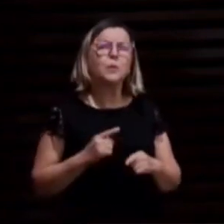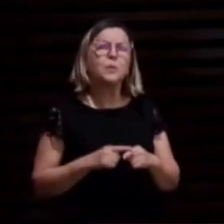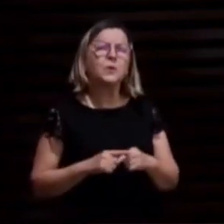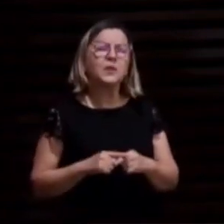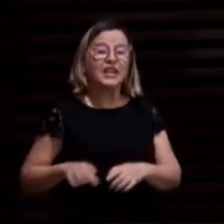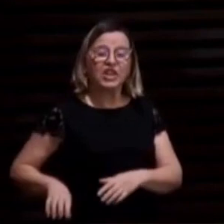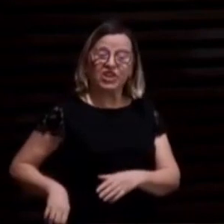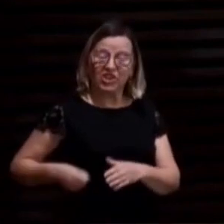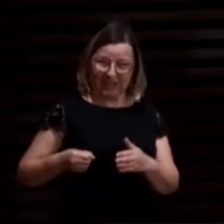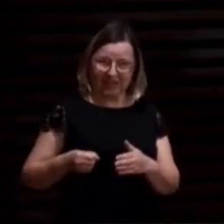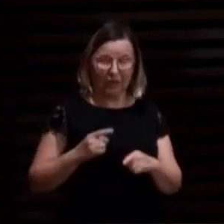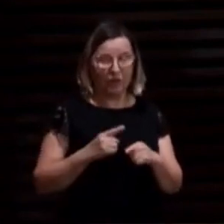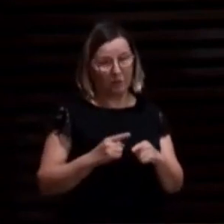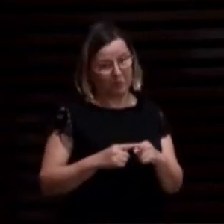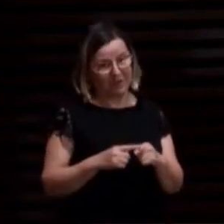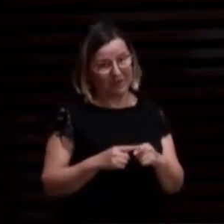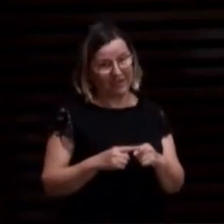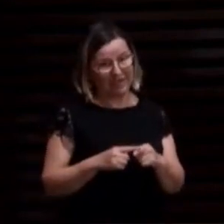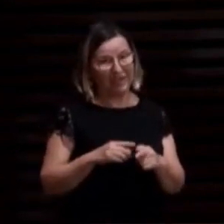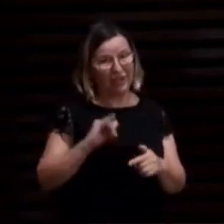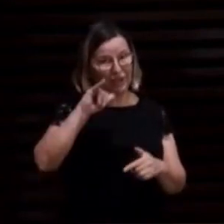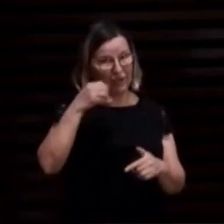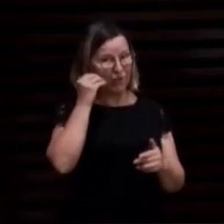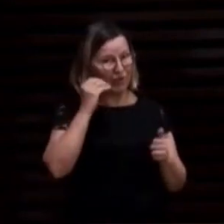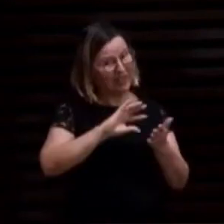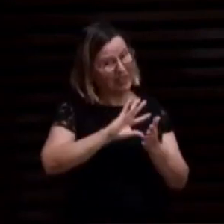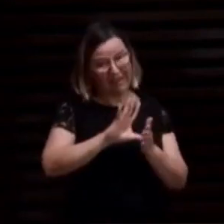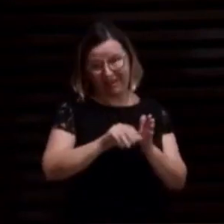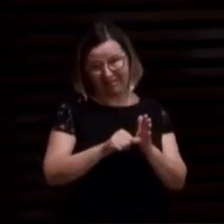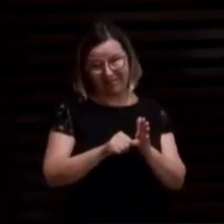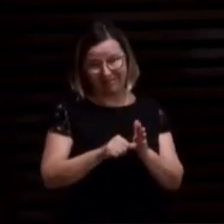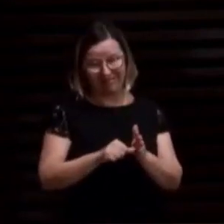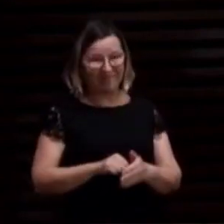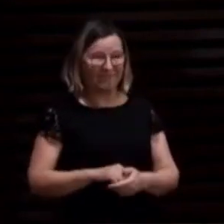A Bíblia é muito clara, porque ele era ladrão.